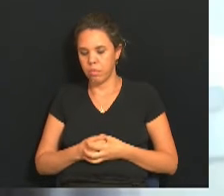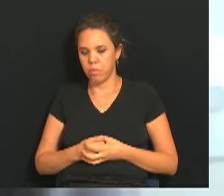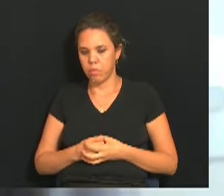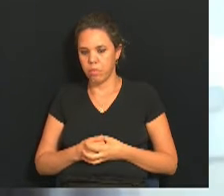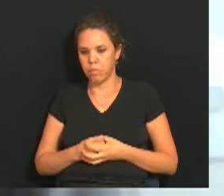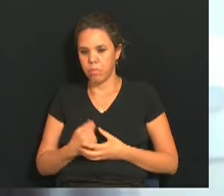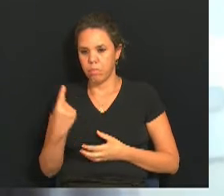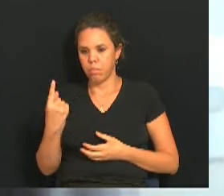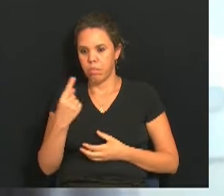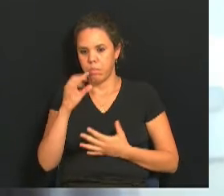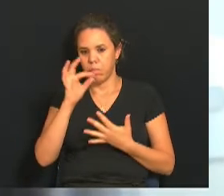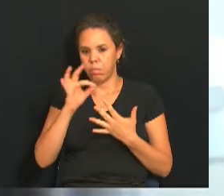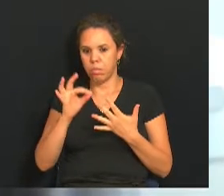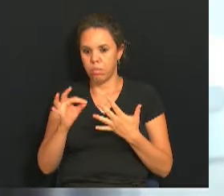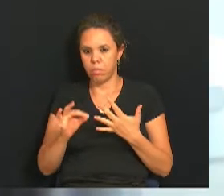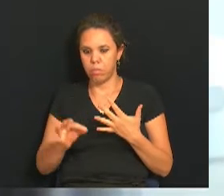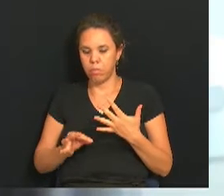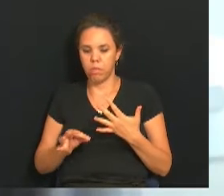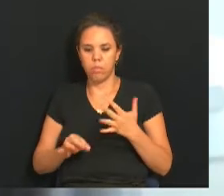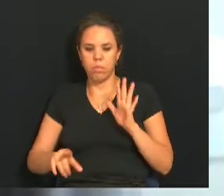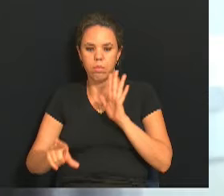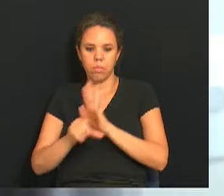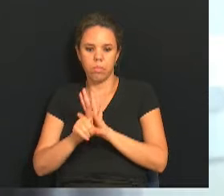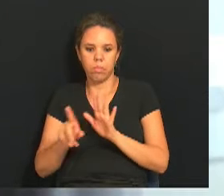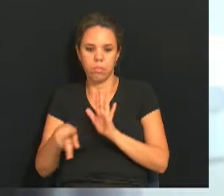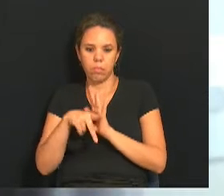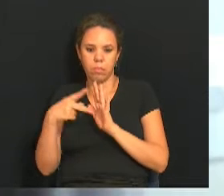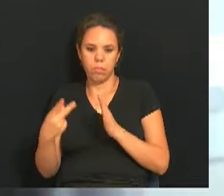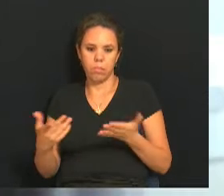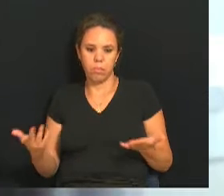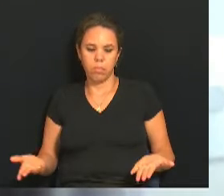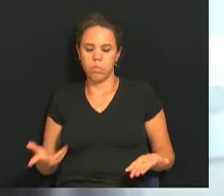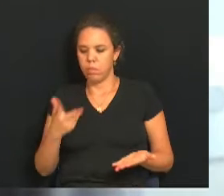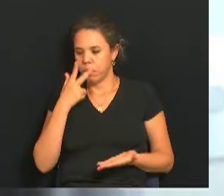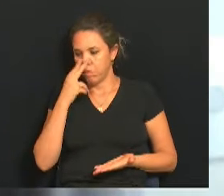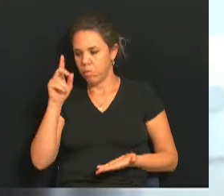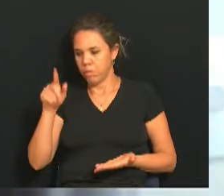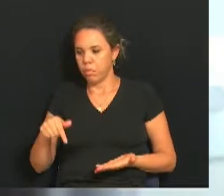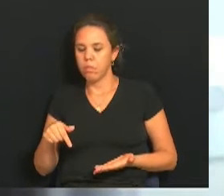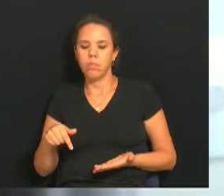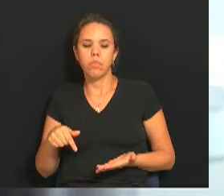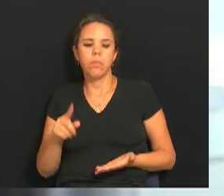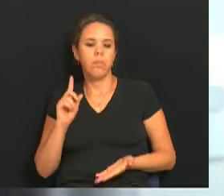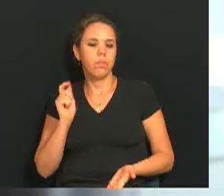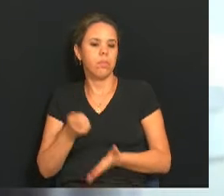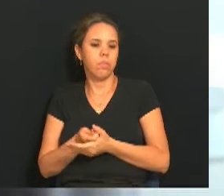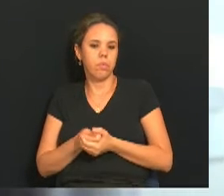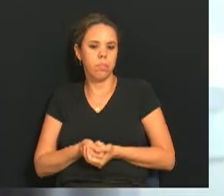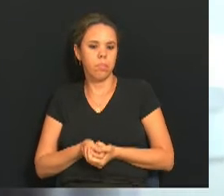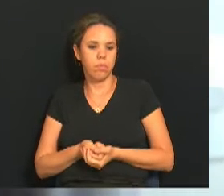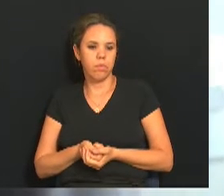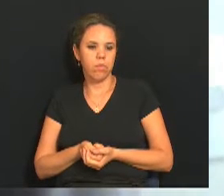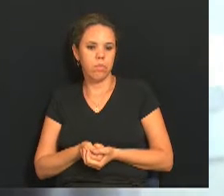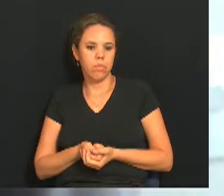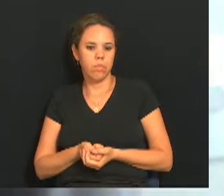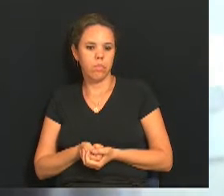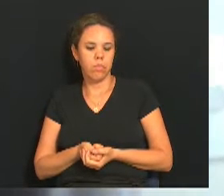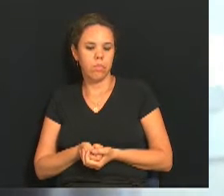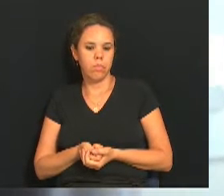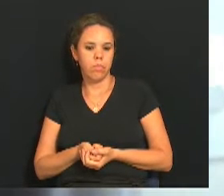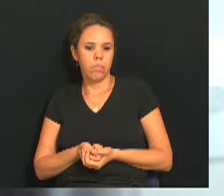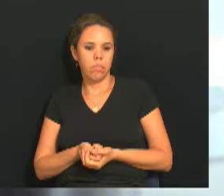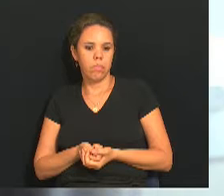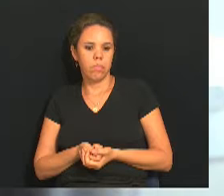cada colegiado fizesse a discussão da sua lei específica. Me parece que assim foi decidido, e assim